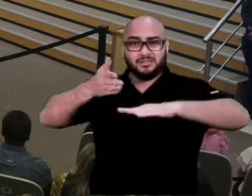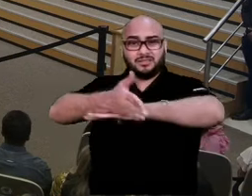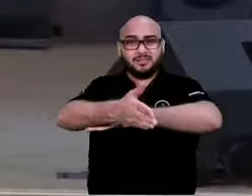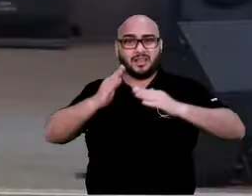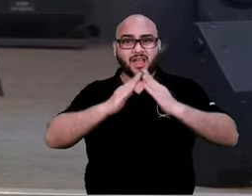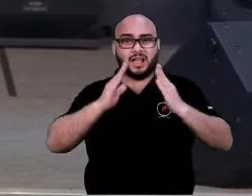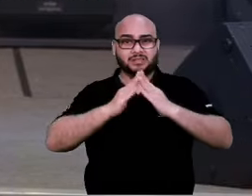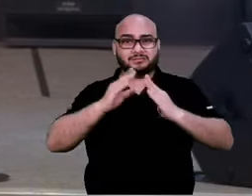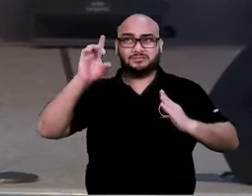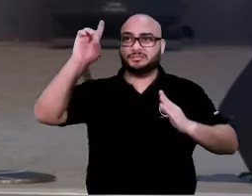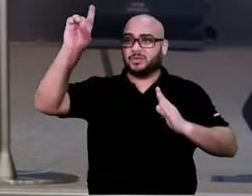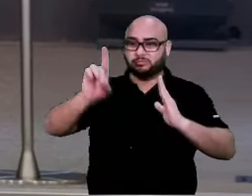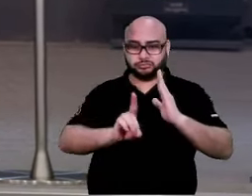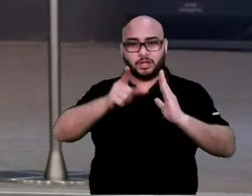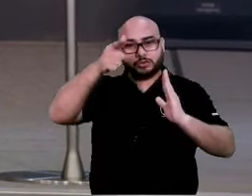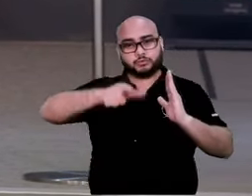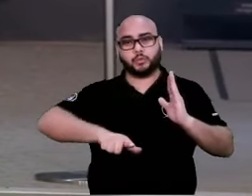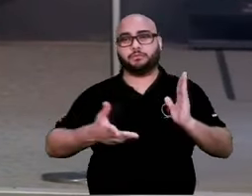novo.